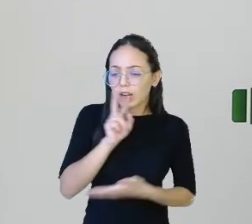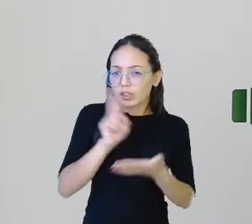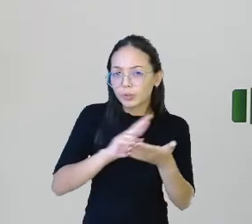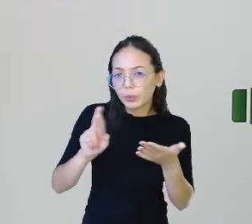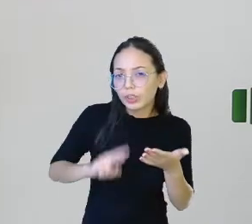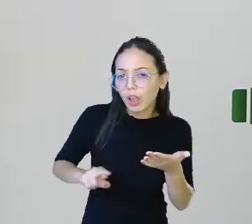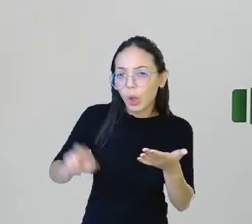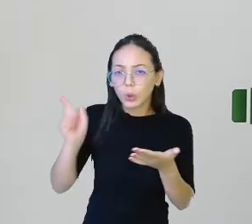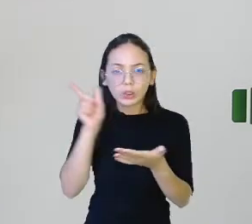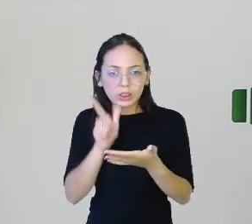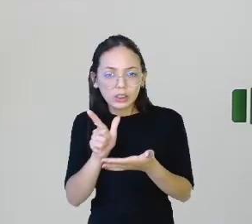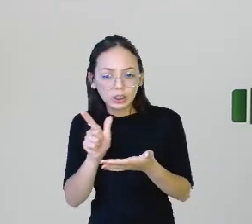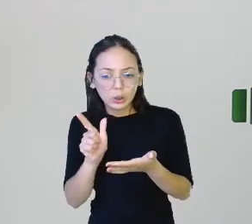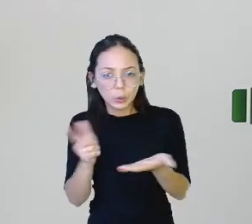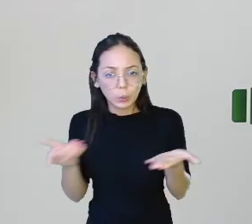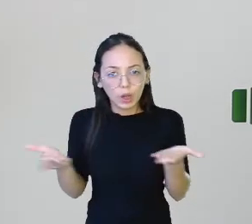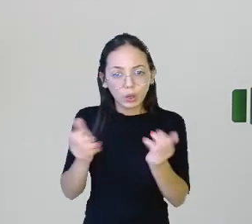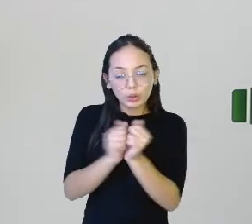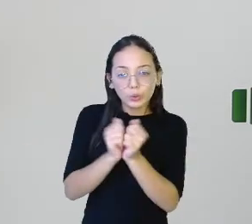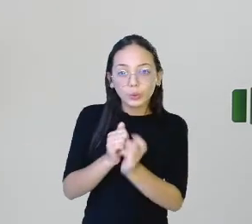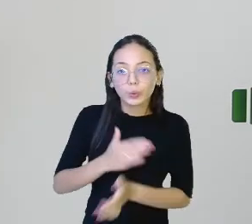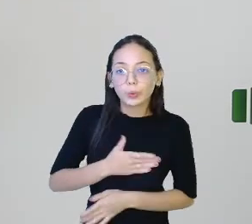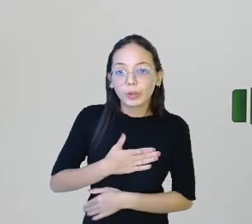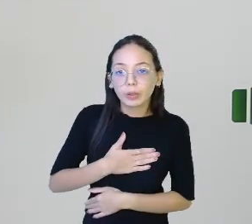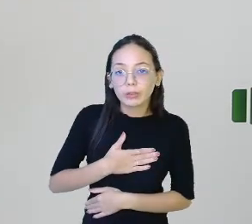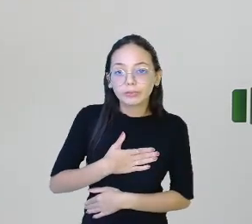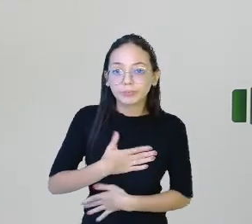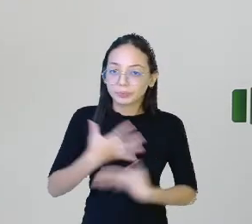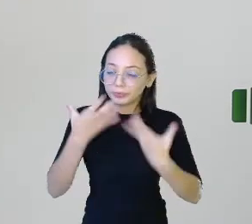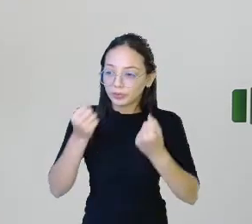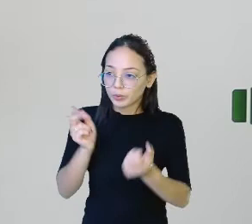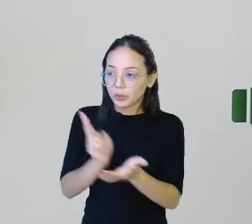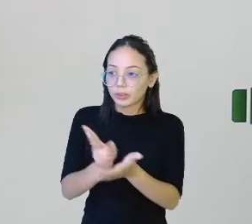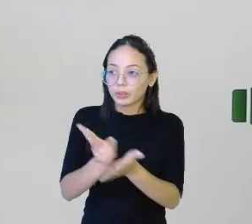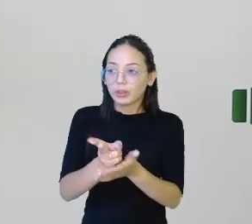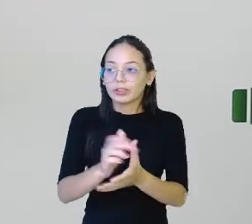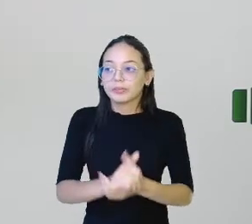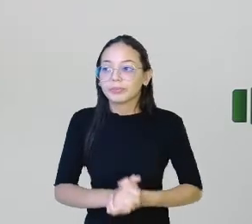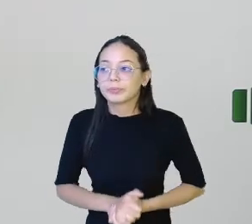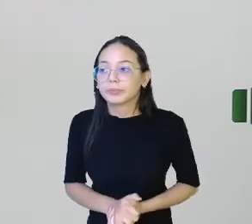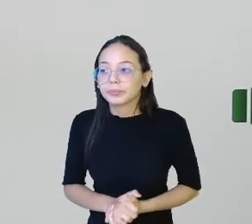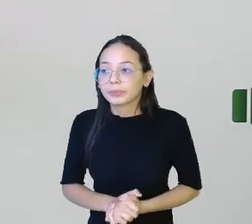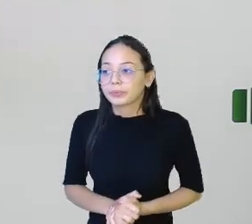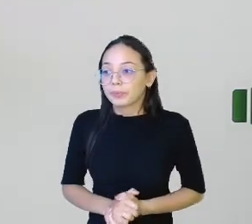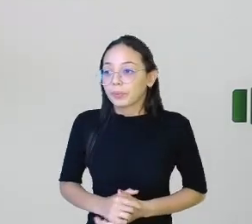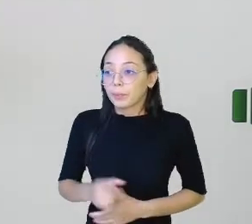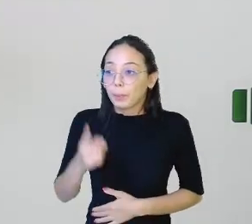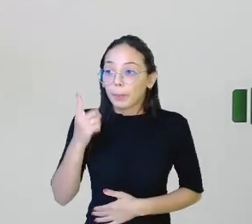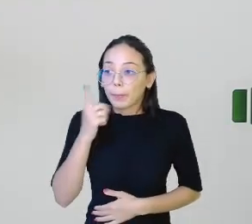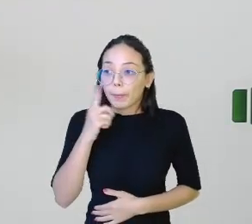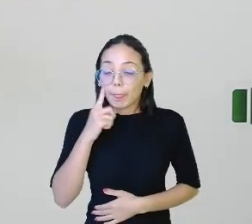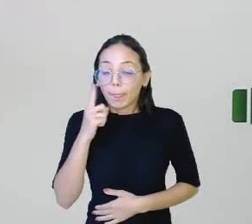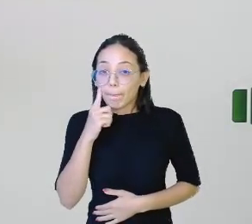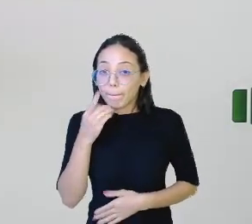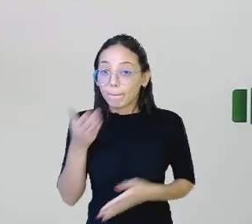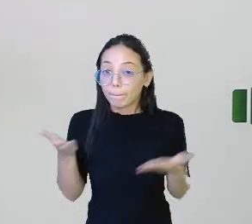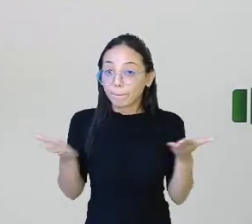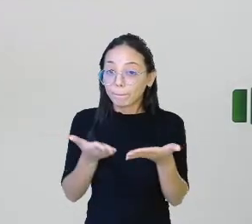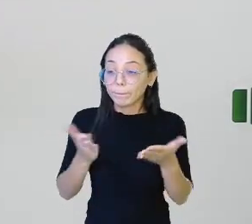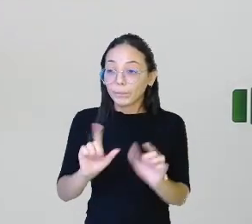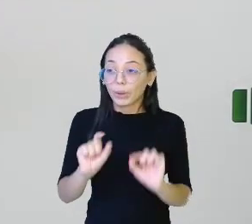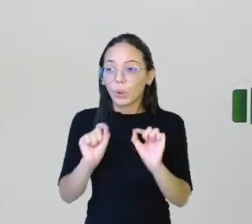Vocês conseguiram fazer esse exercício junto comigo? Vamos seguir. Aqui eu tenho